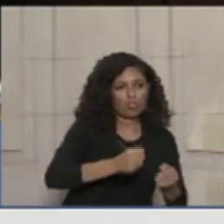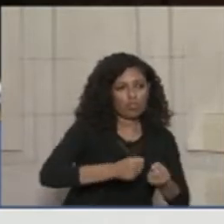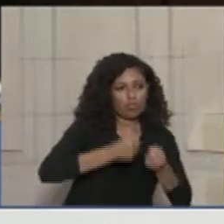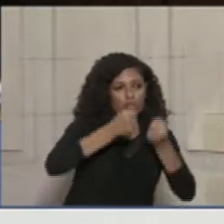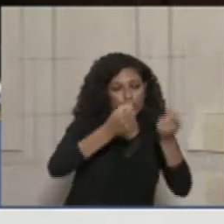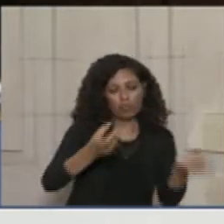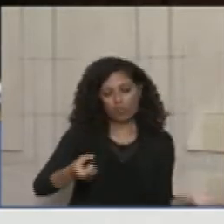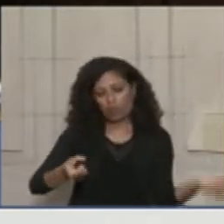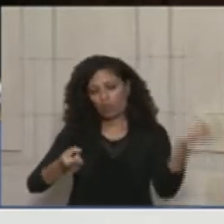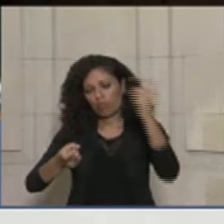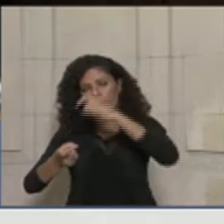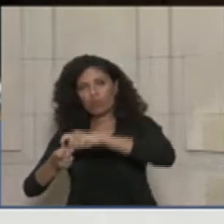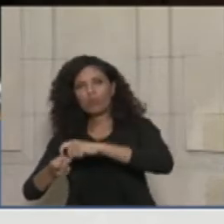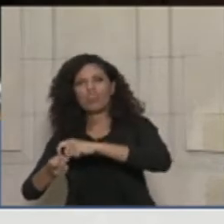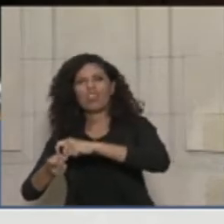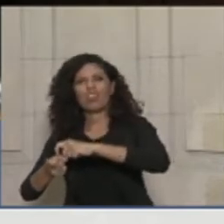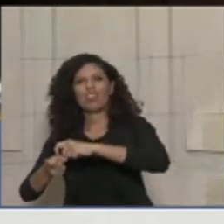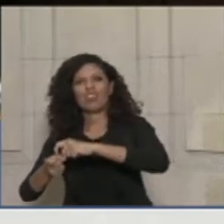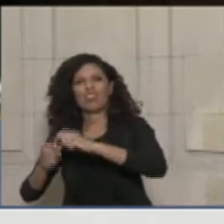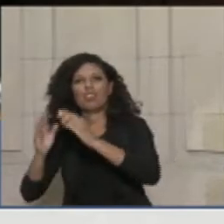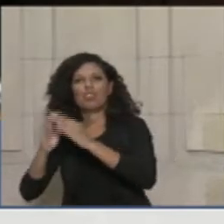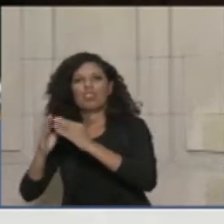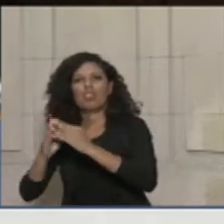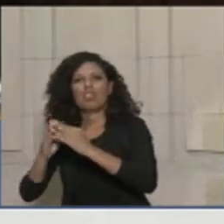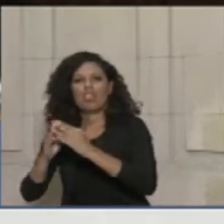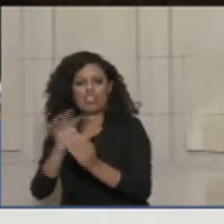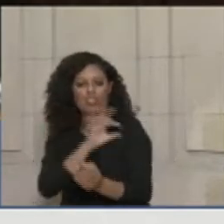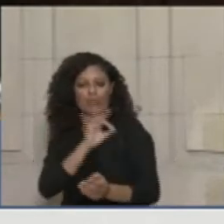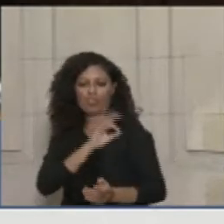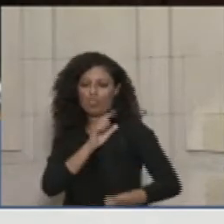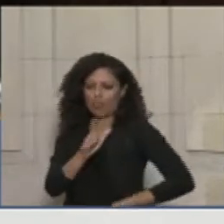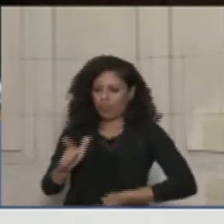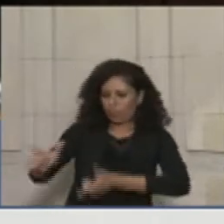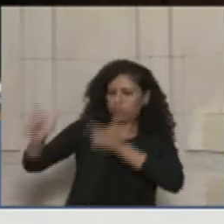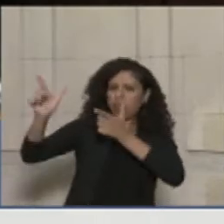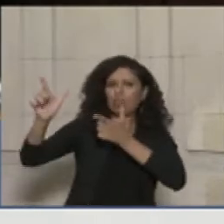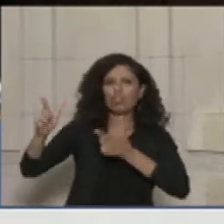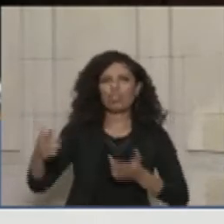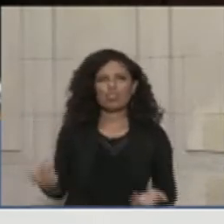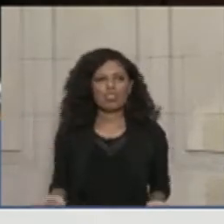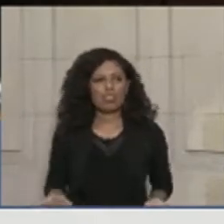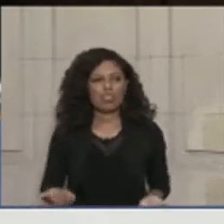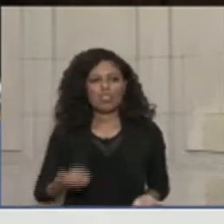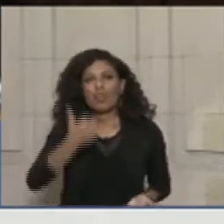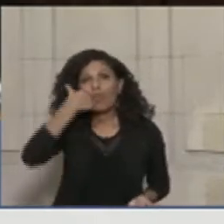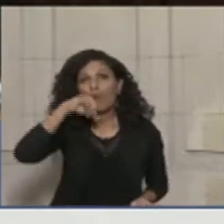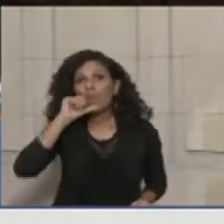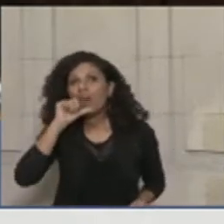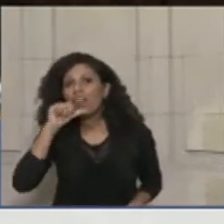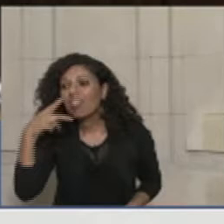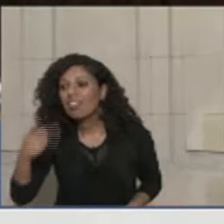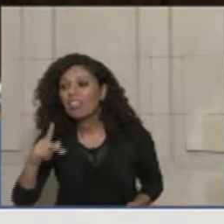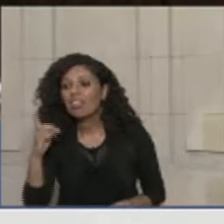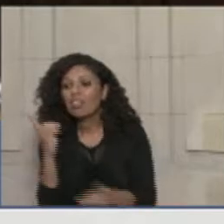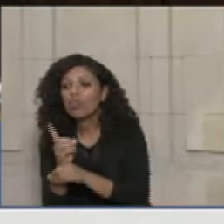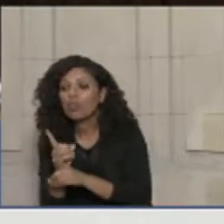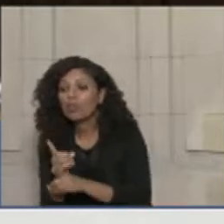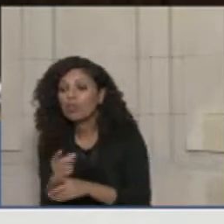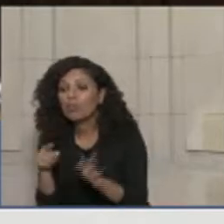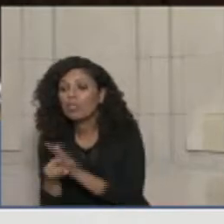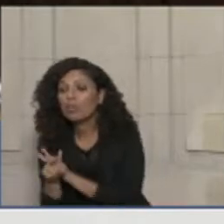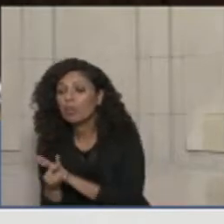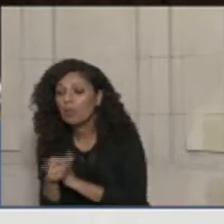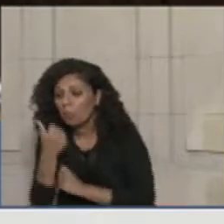foi alvejado pelo caveirão. E a pergunta de Marcos Vinícius para sua mãe, que ainda o encontrou com vida,